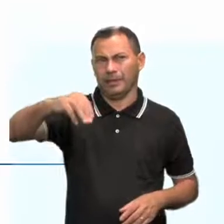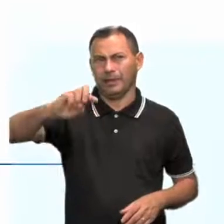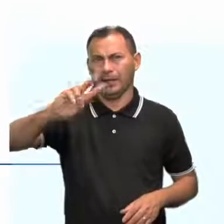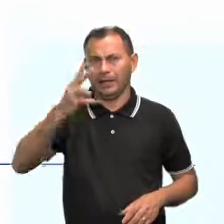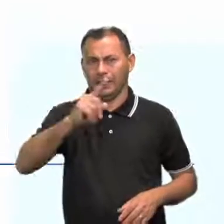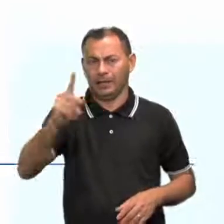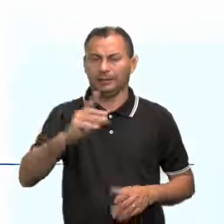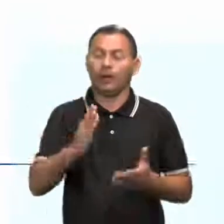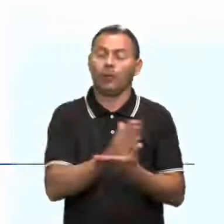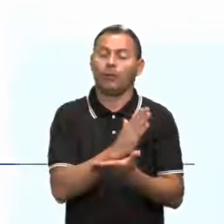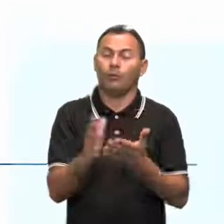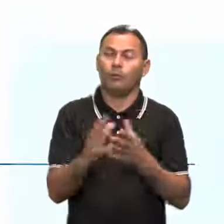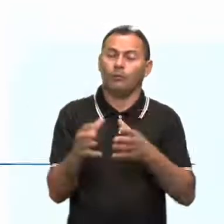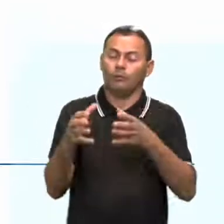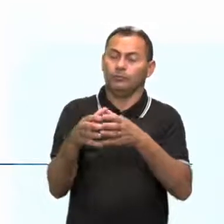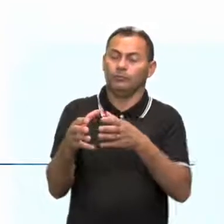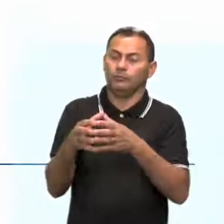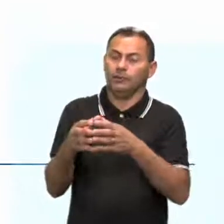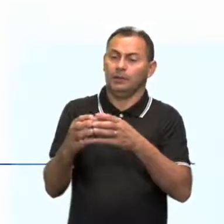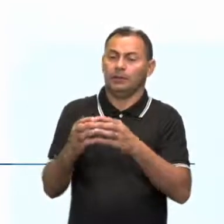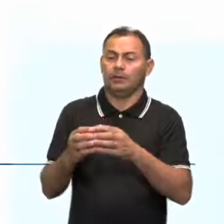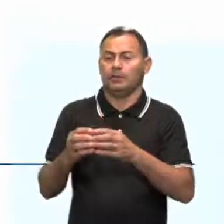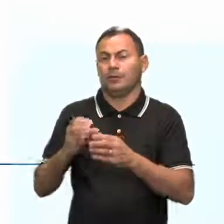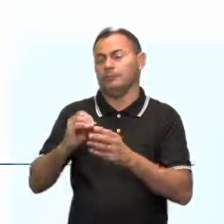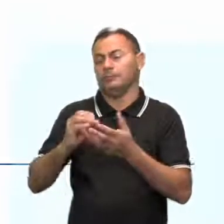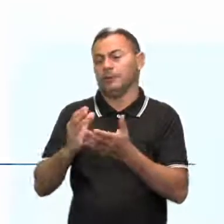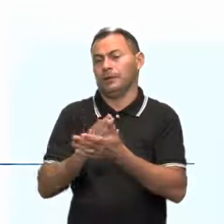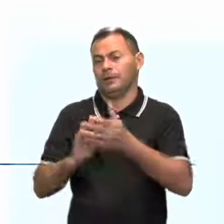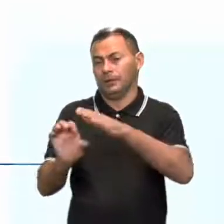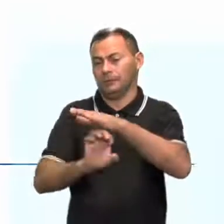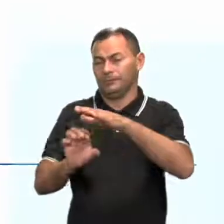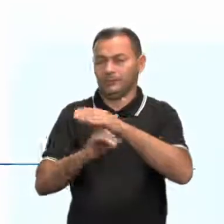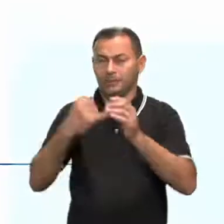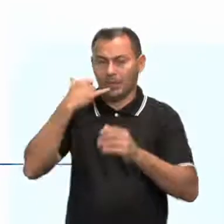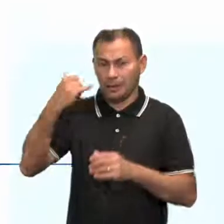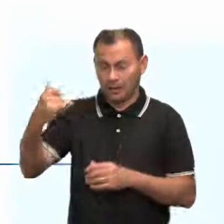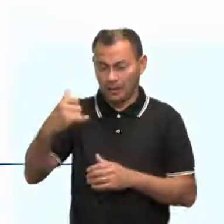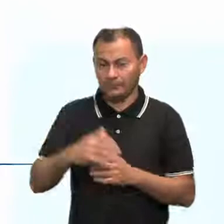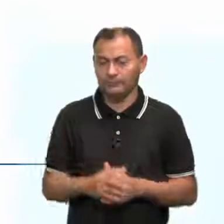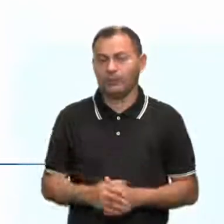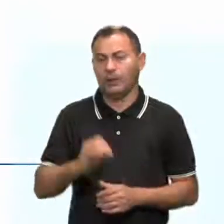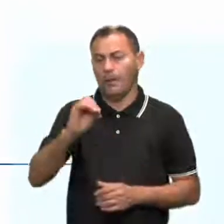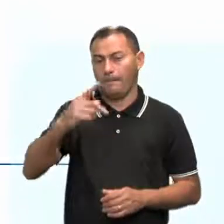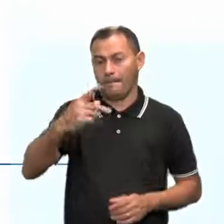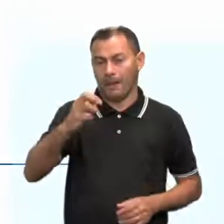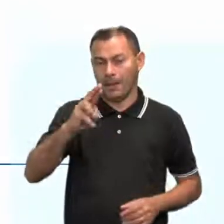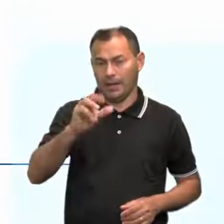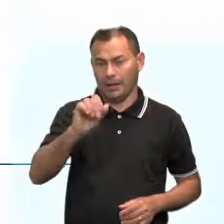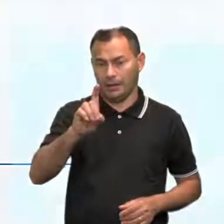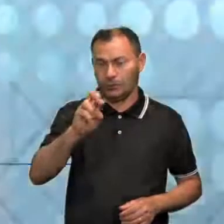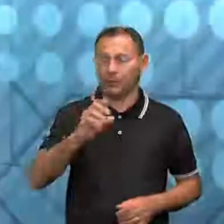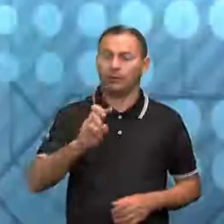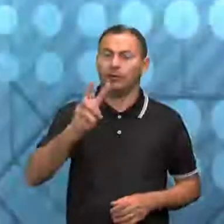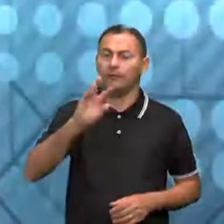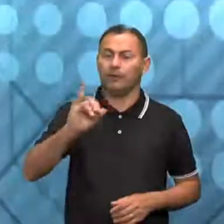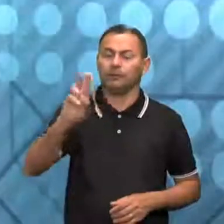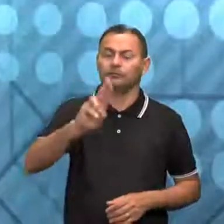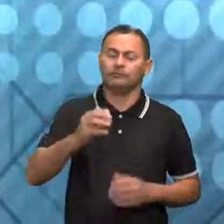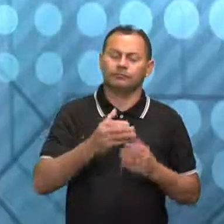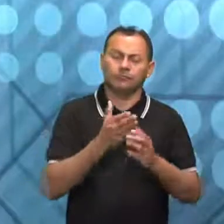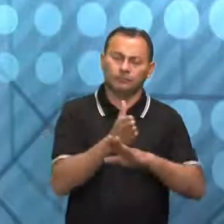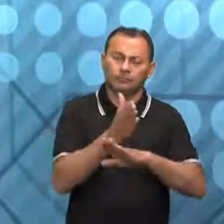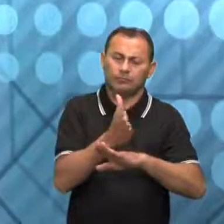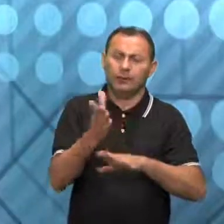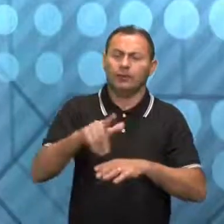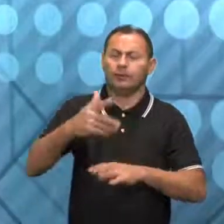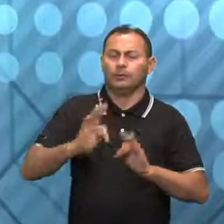algumas emissoras não, algumas companhias de celular vão utilizar. E aí você abre caminho para diversas